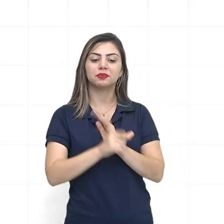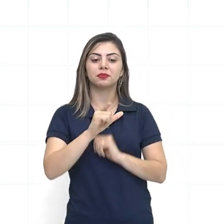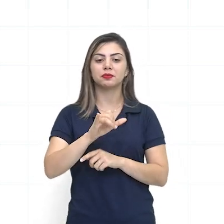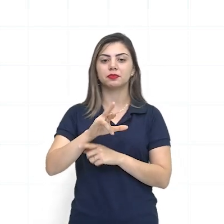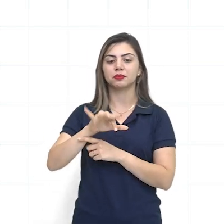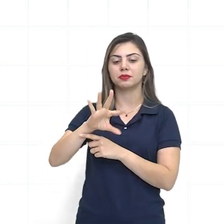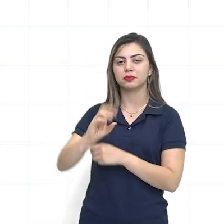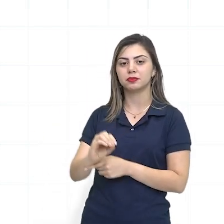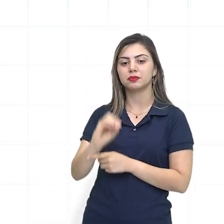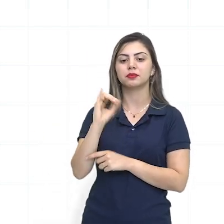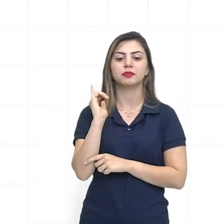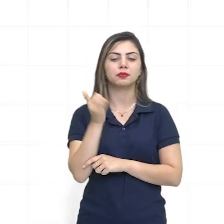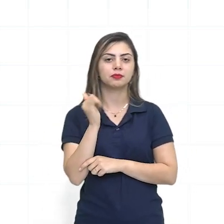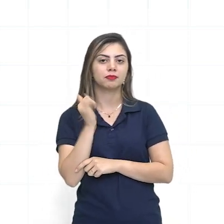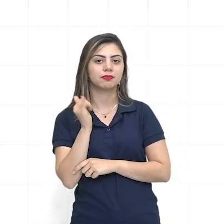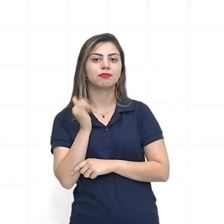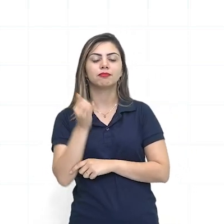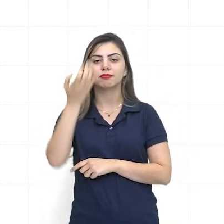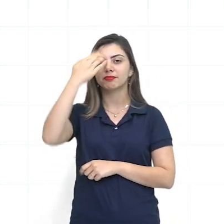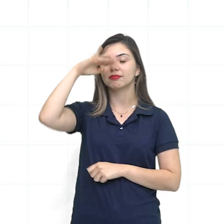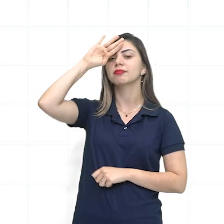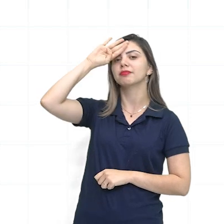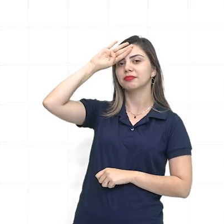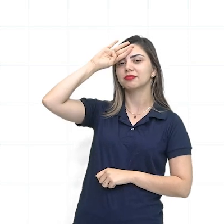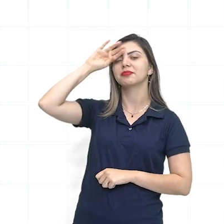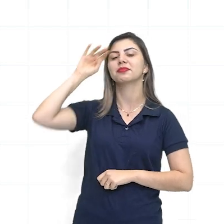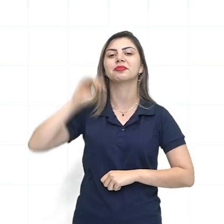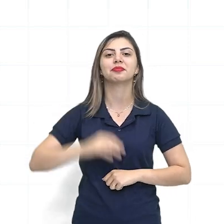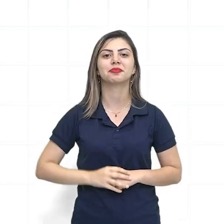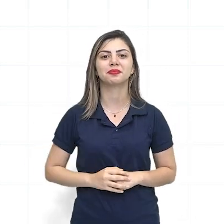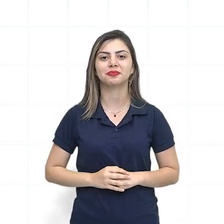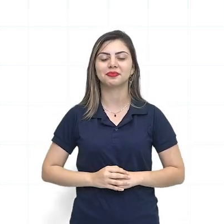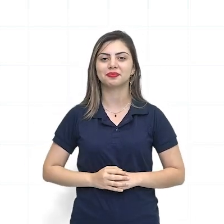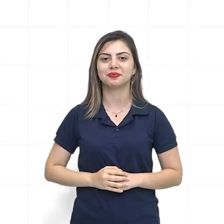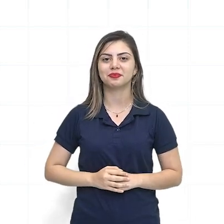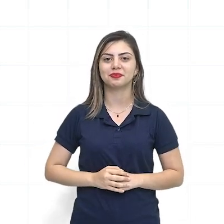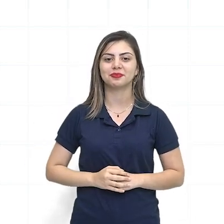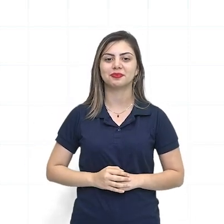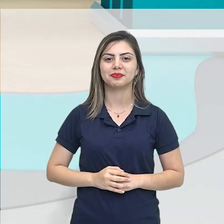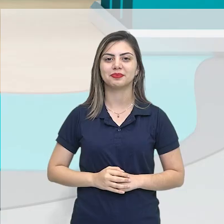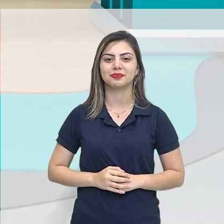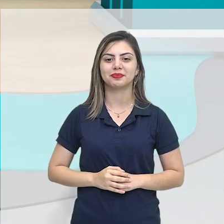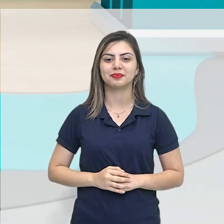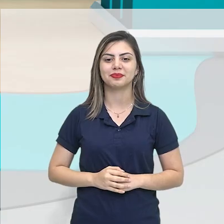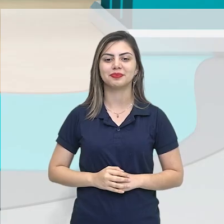detalhamento, gêneros lírico, narrativo e dramático.